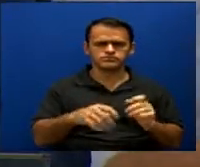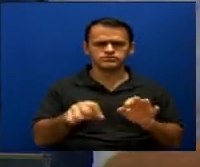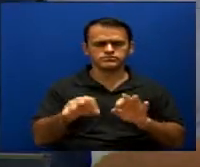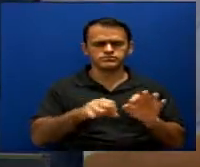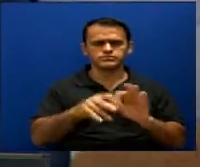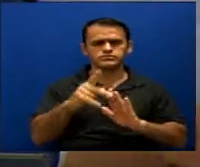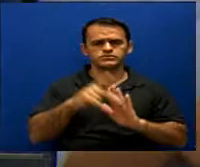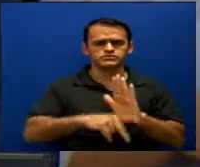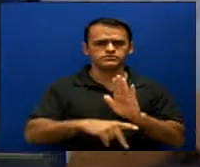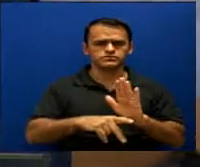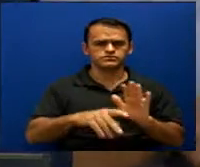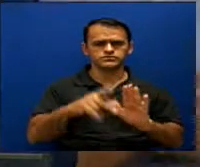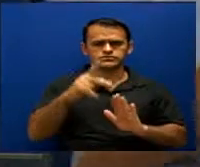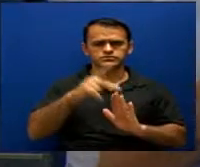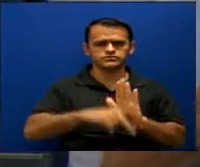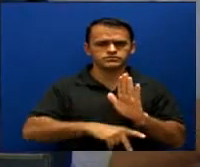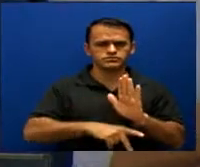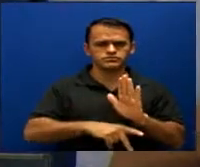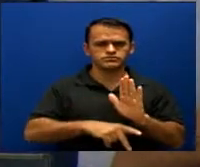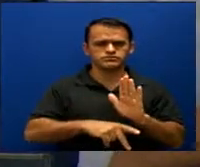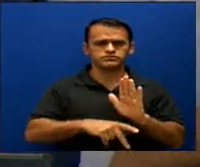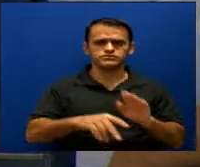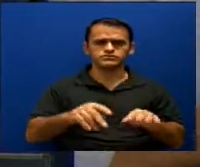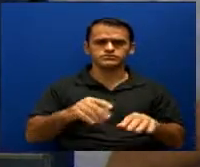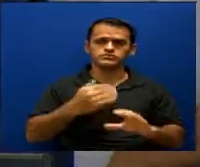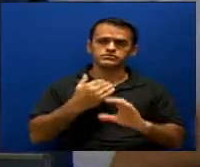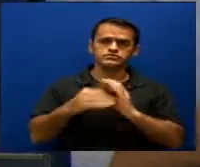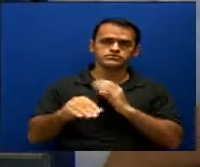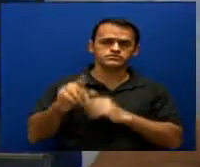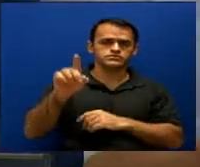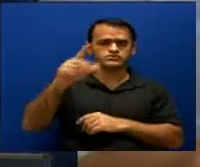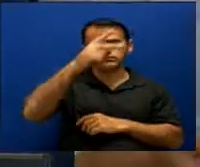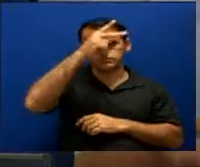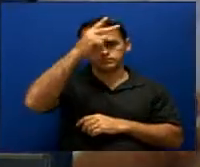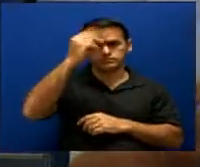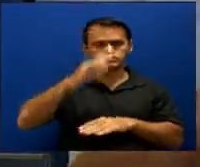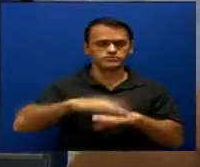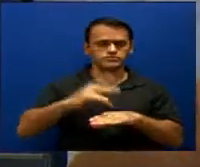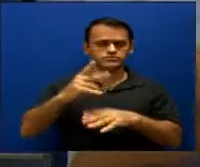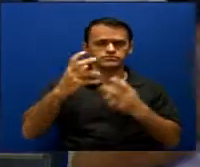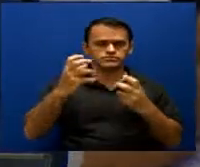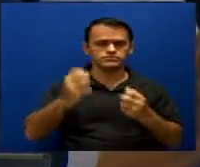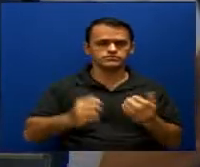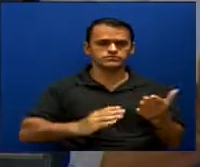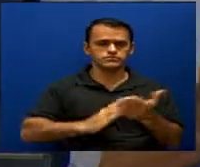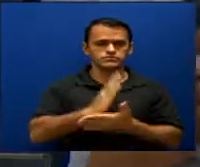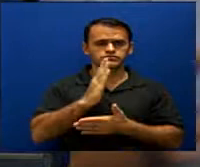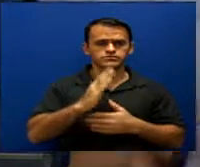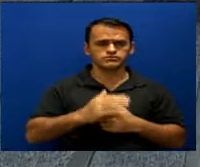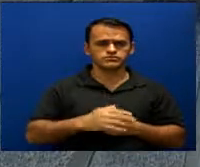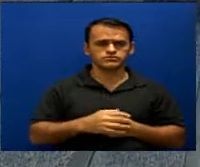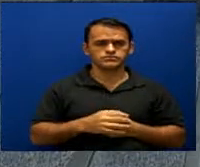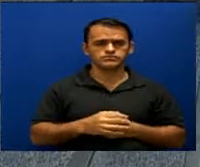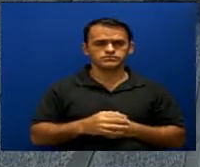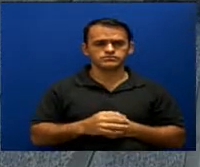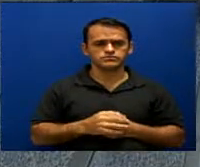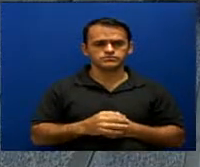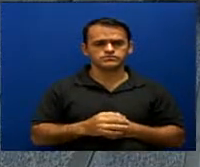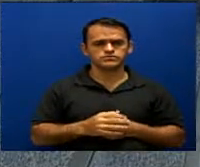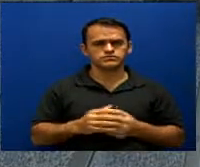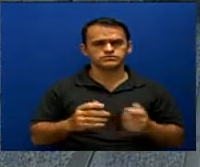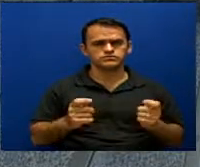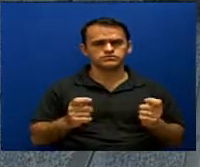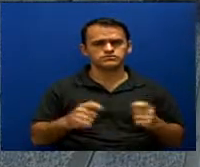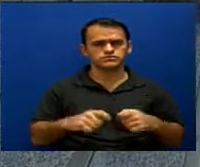e o secretário Marinho pede para o prefeito encampar lá. Porque senão a gente abre precedente aqui, entendeu? E aí eu acho, prefeito encampa e faz